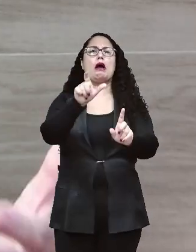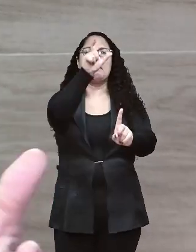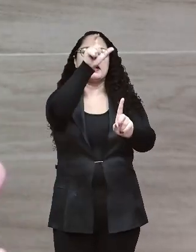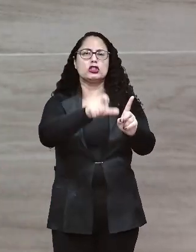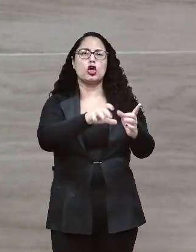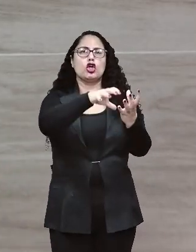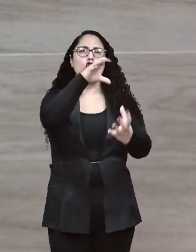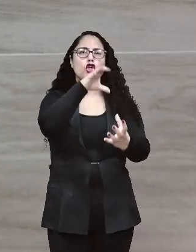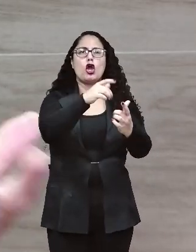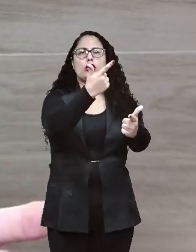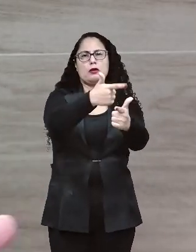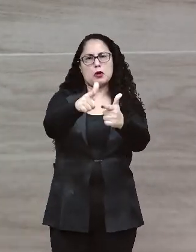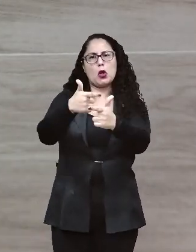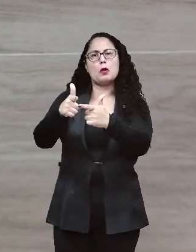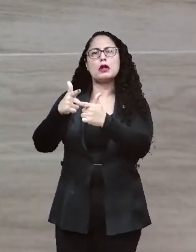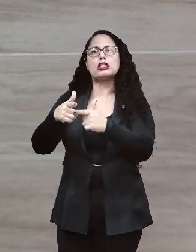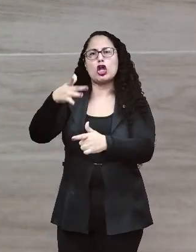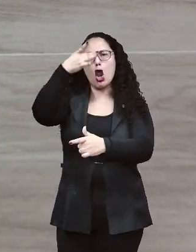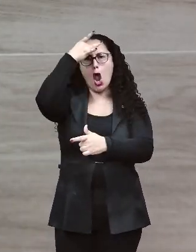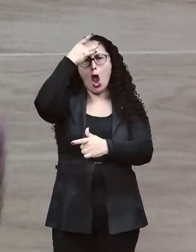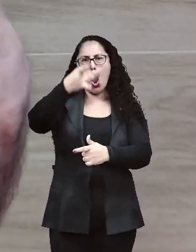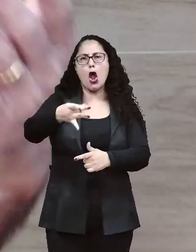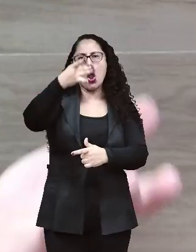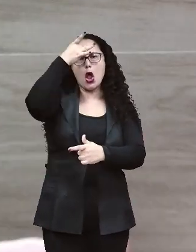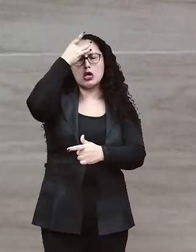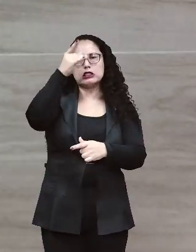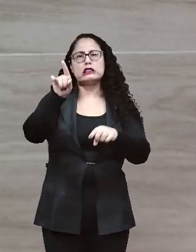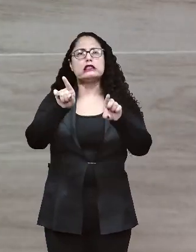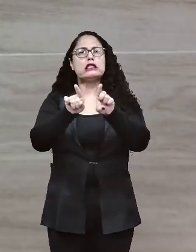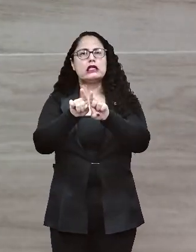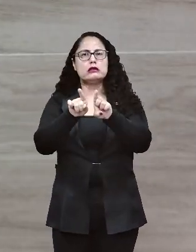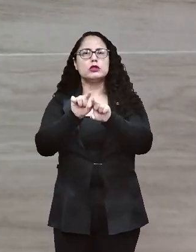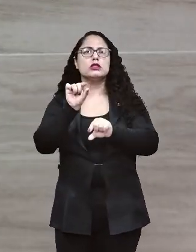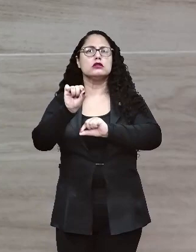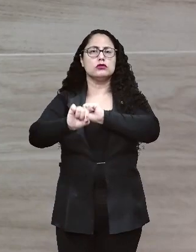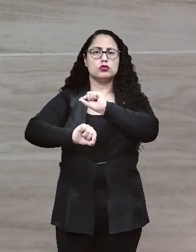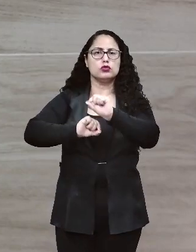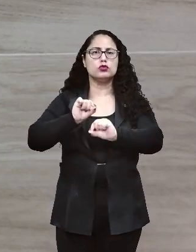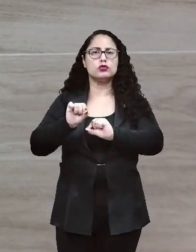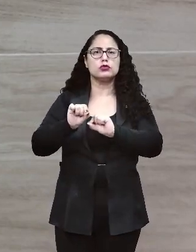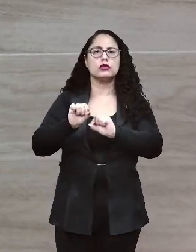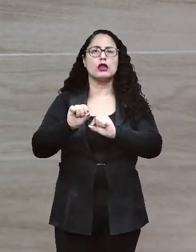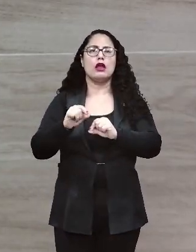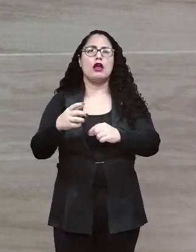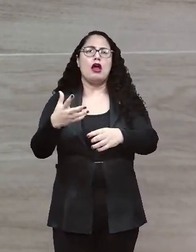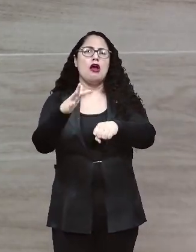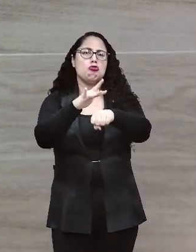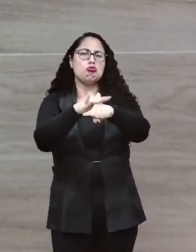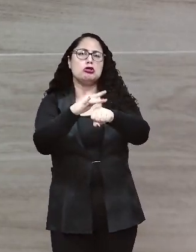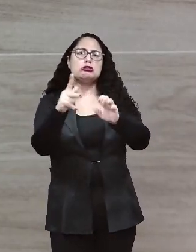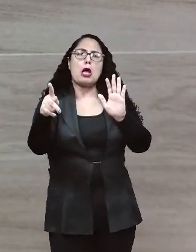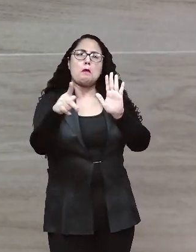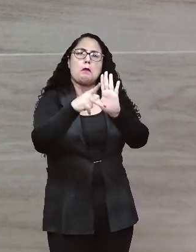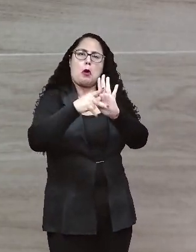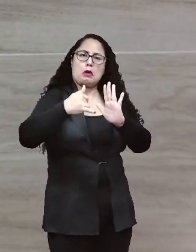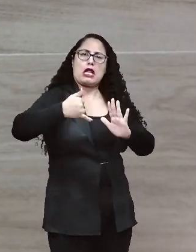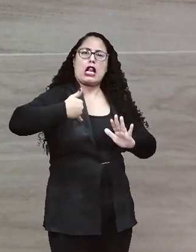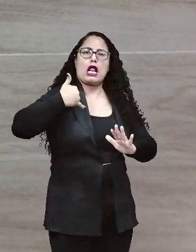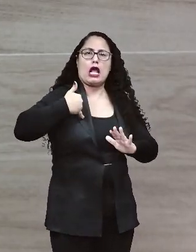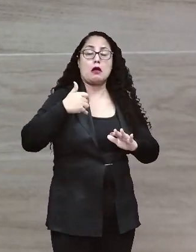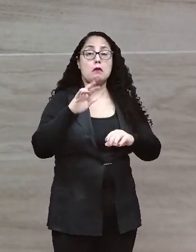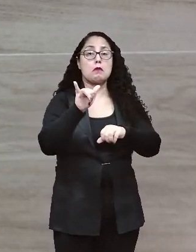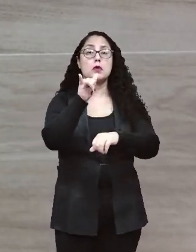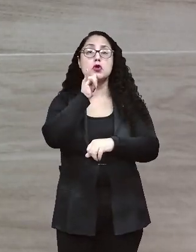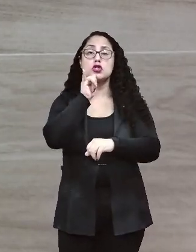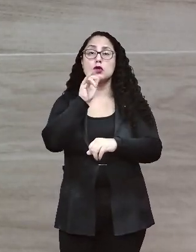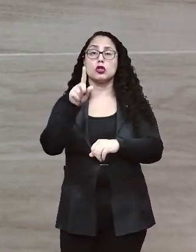tenha realmente problemas, né, de conectividade, até que é uma comorbidade da própria idade. Né? Então, por